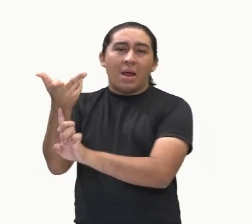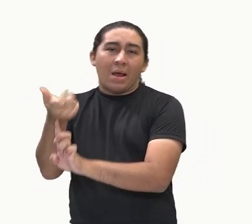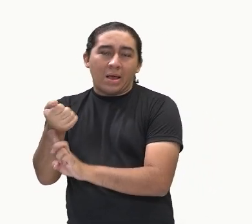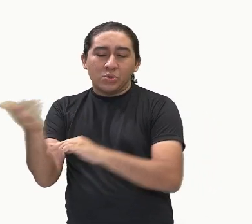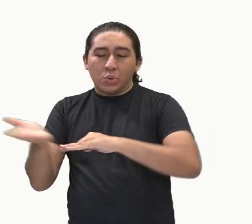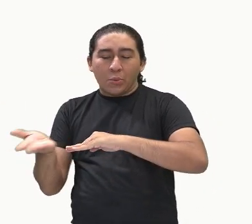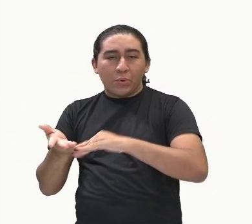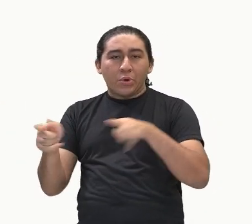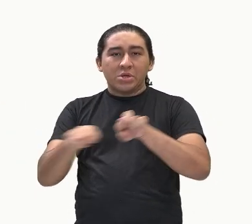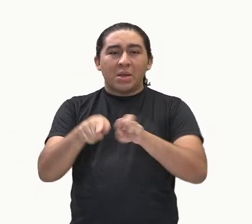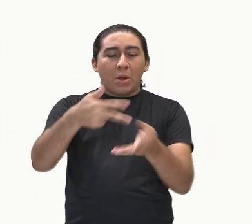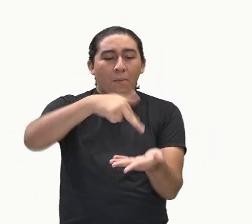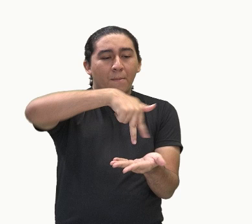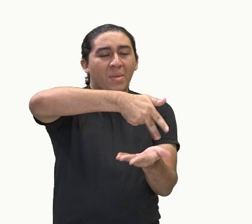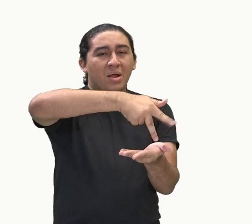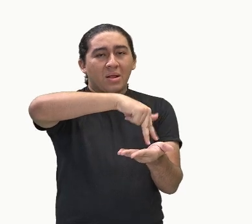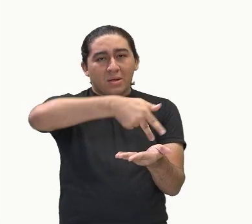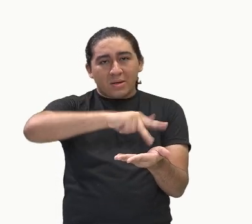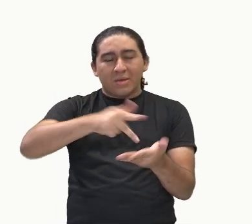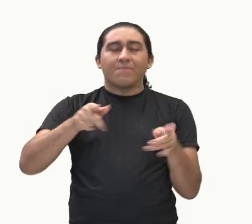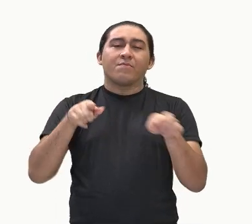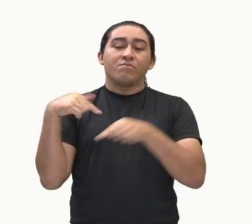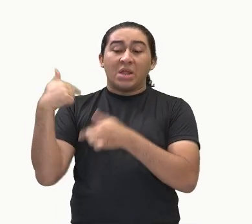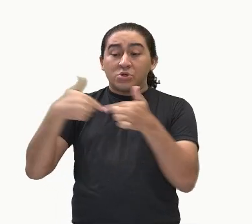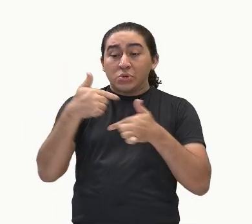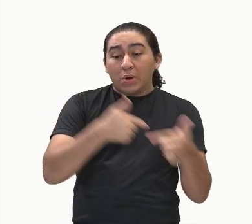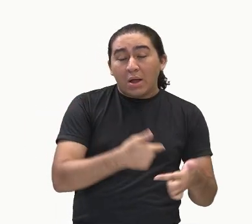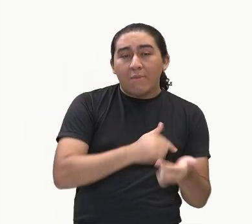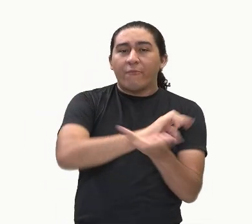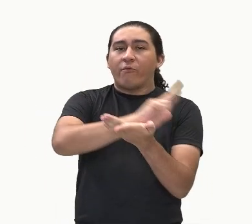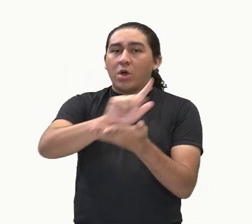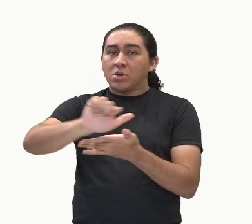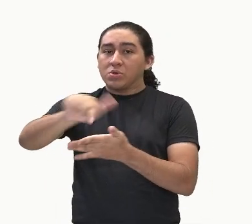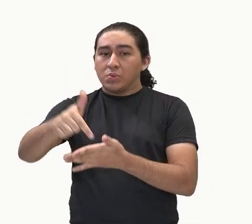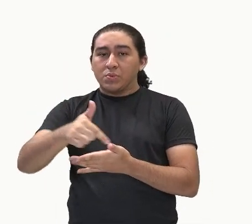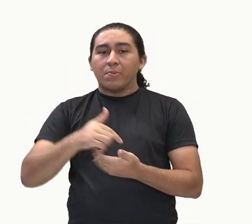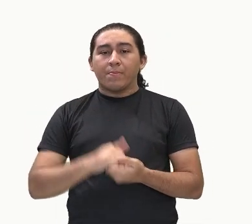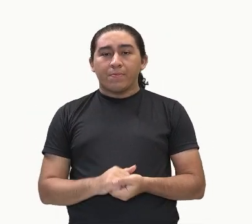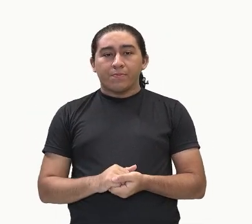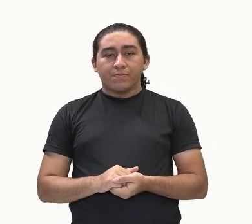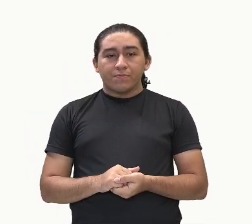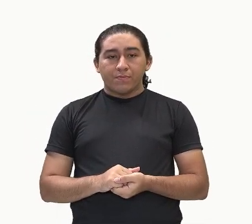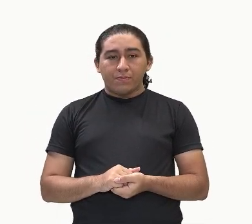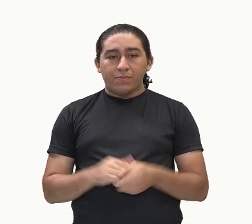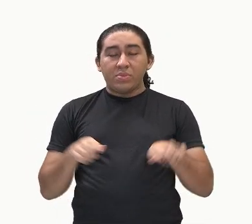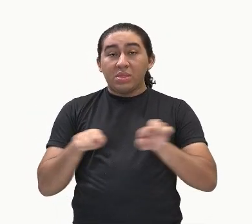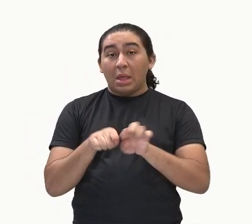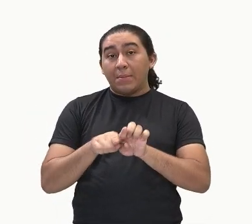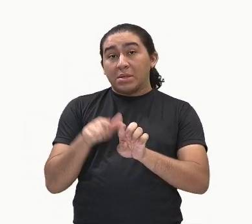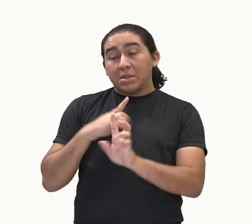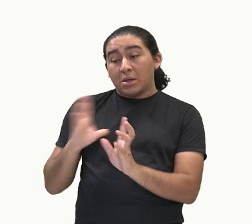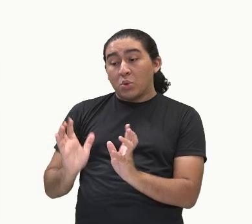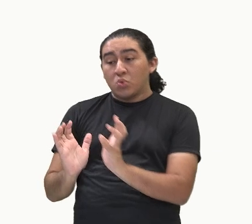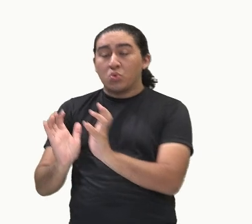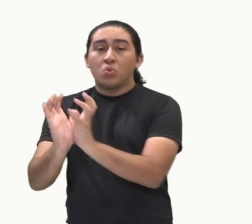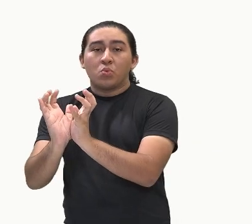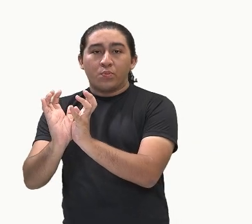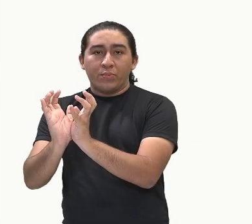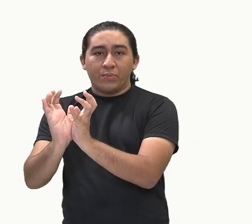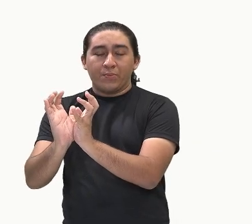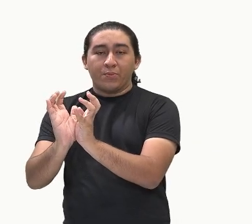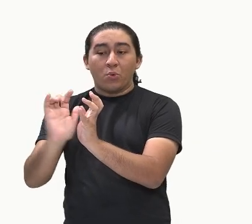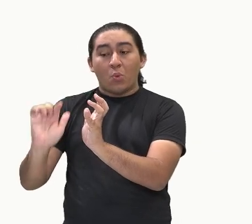improvisação, entre outras técnicas também. E temos também companhias independentes, que eu coloquei aqui